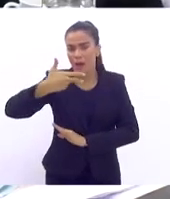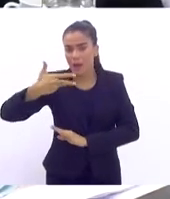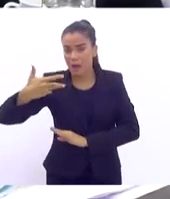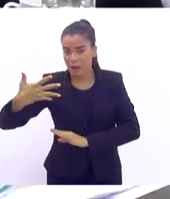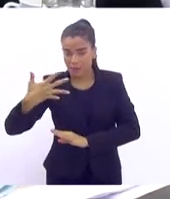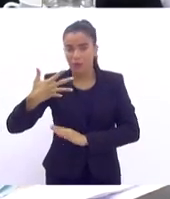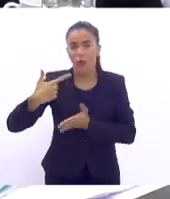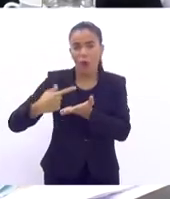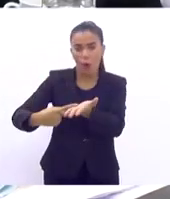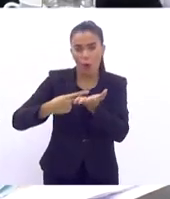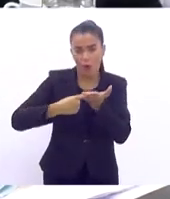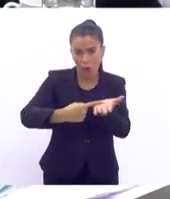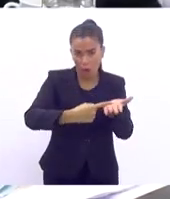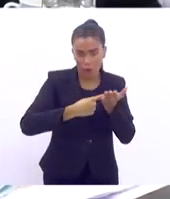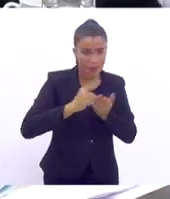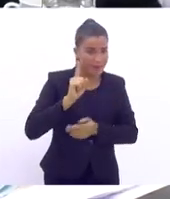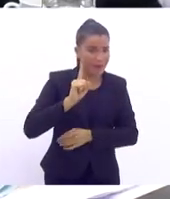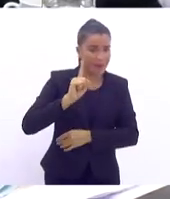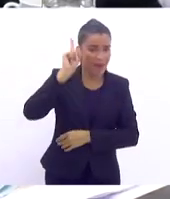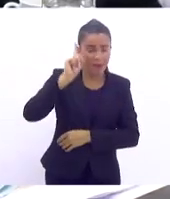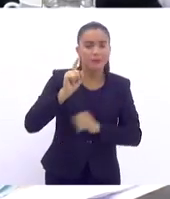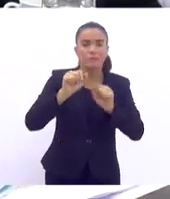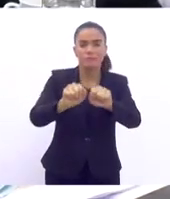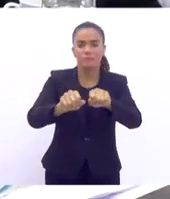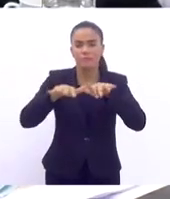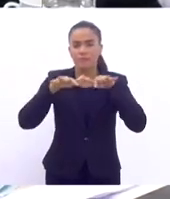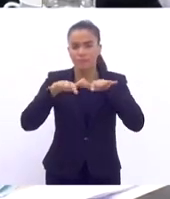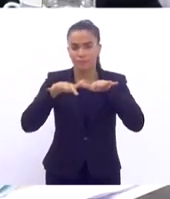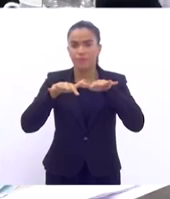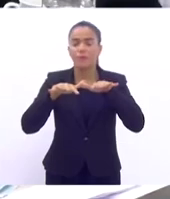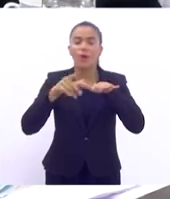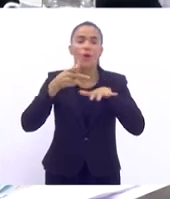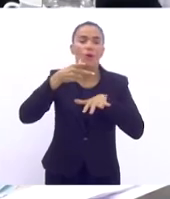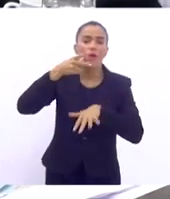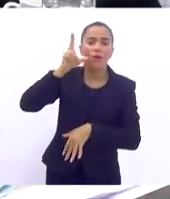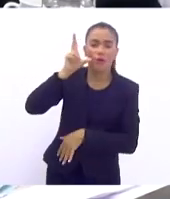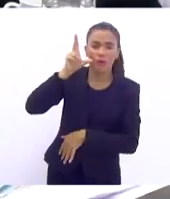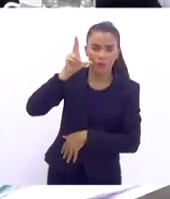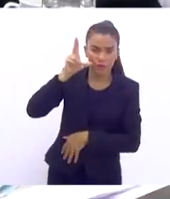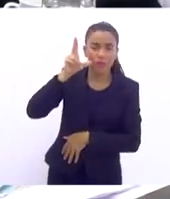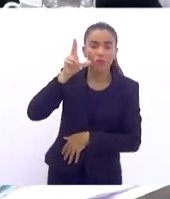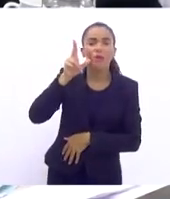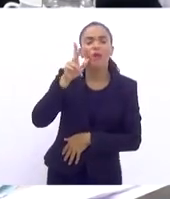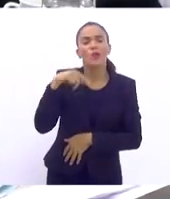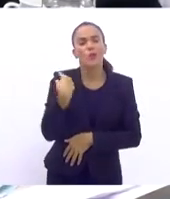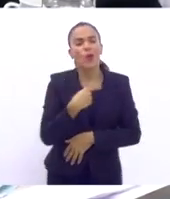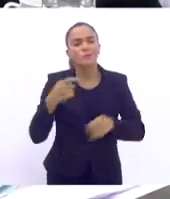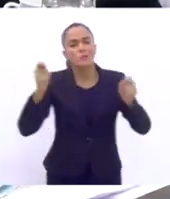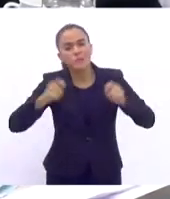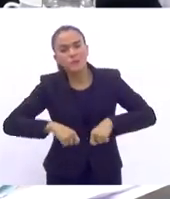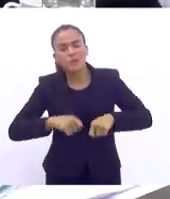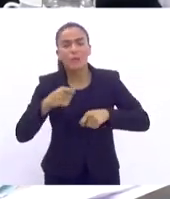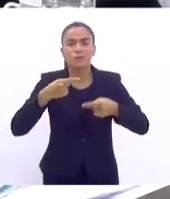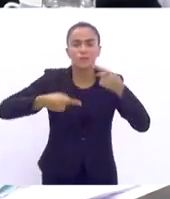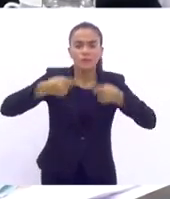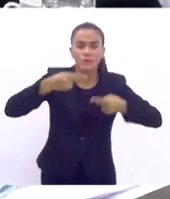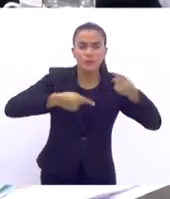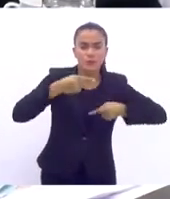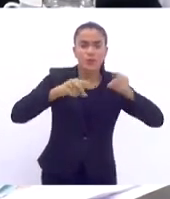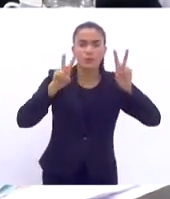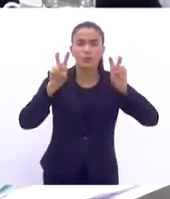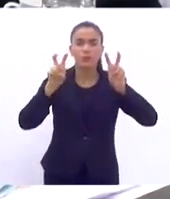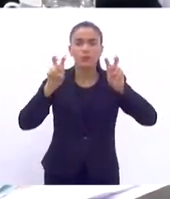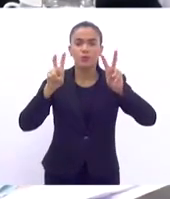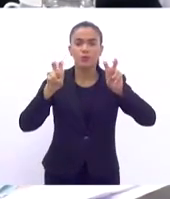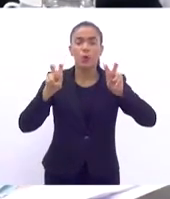acordado no plenário de anteontem possamos fazer a discussão sobre a questão das